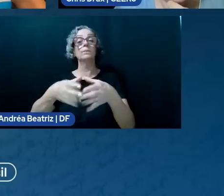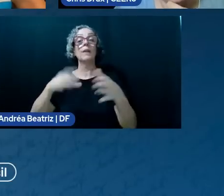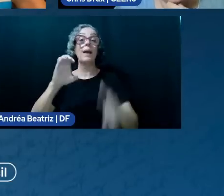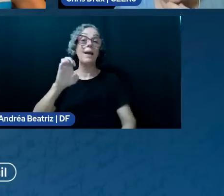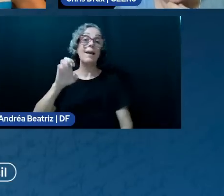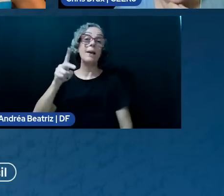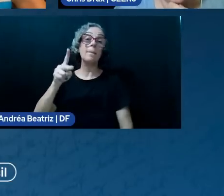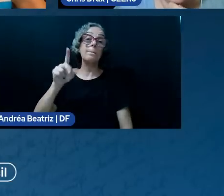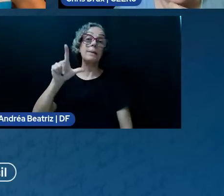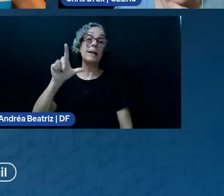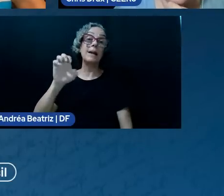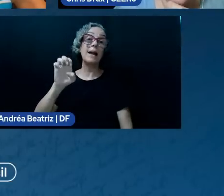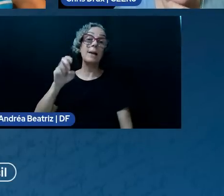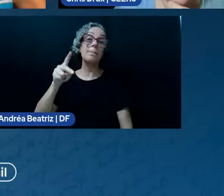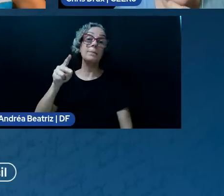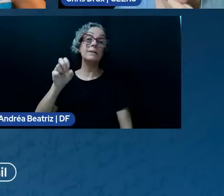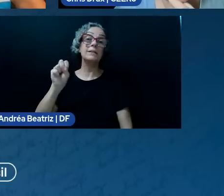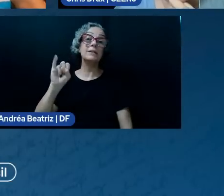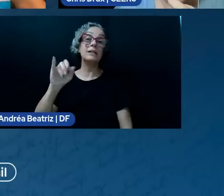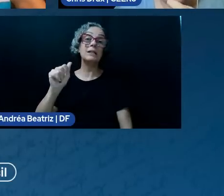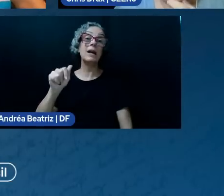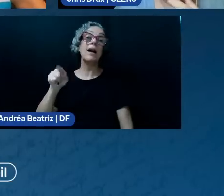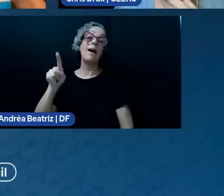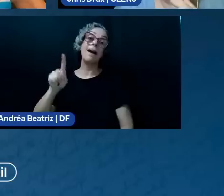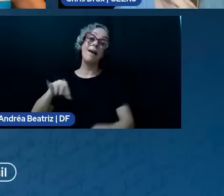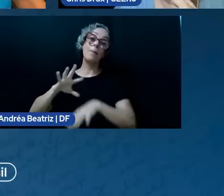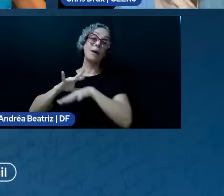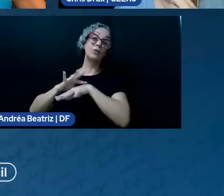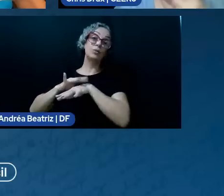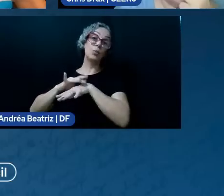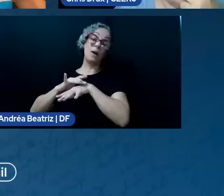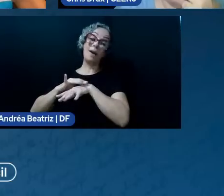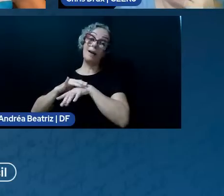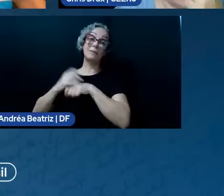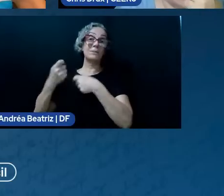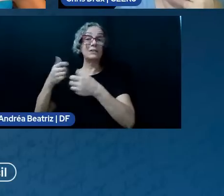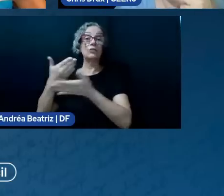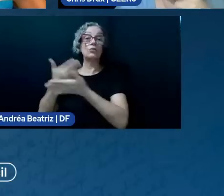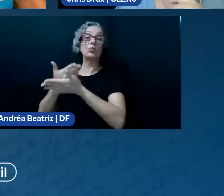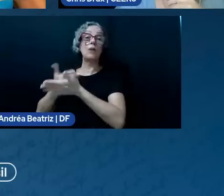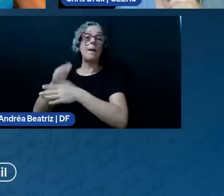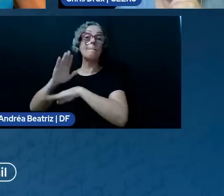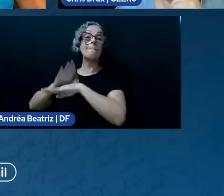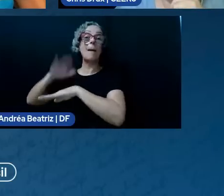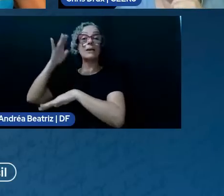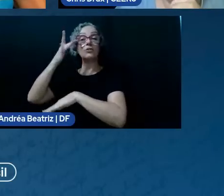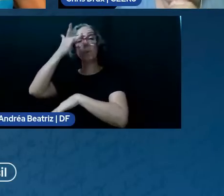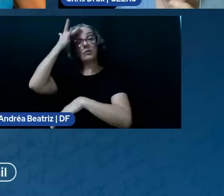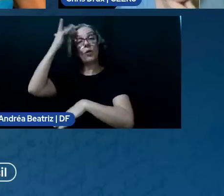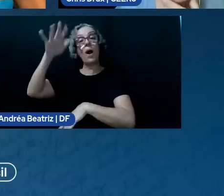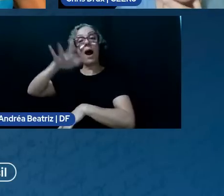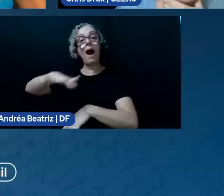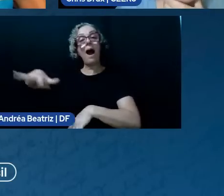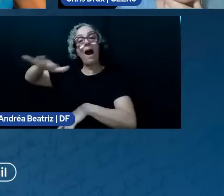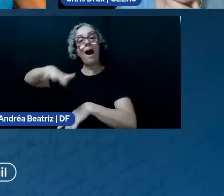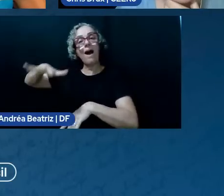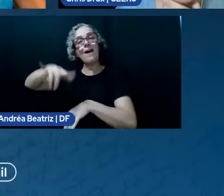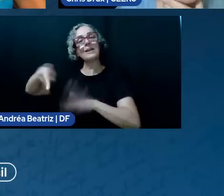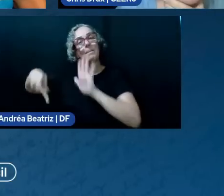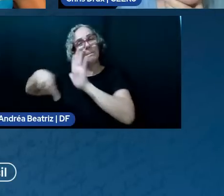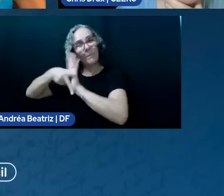aí um estado patológico que precisa ser melhor estudado pela pessoa que é da área, né, o profissional da área, e que